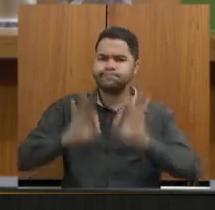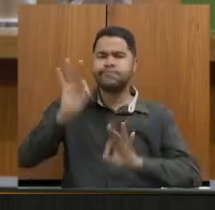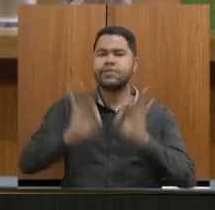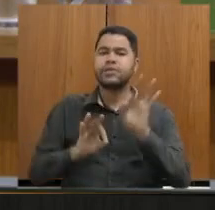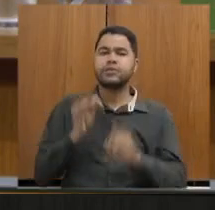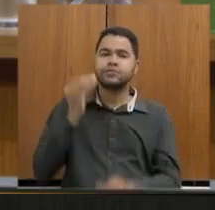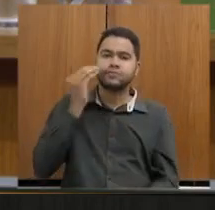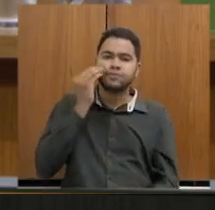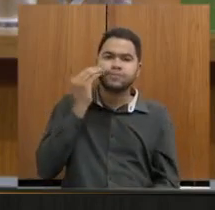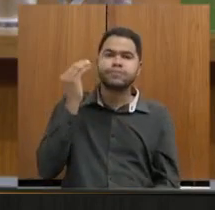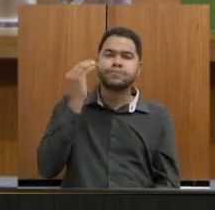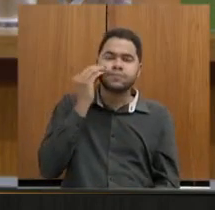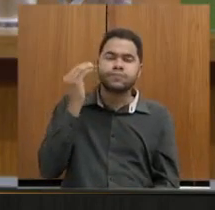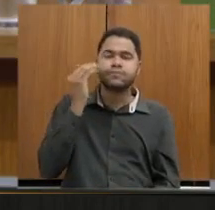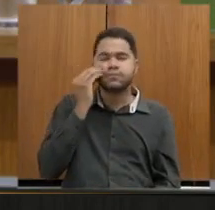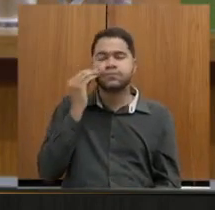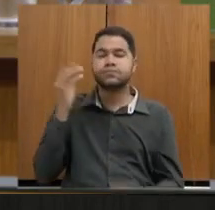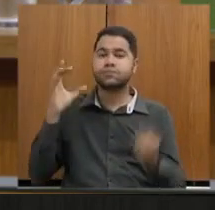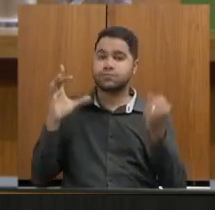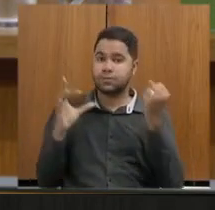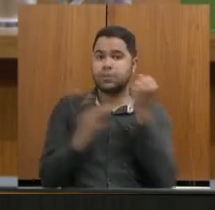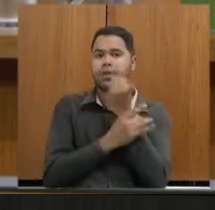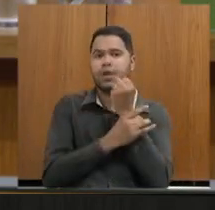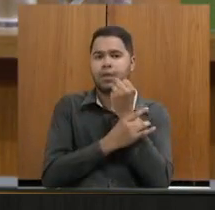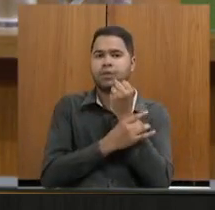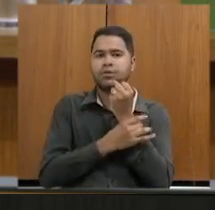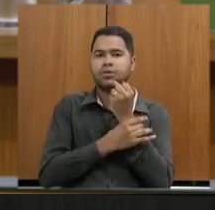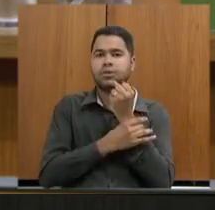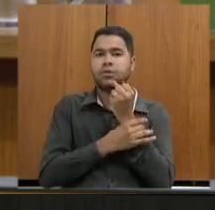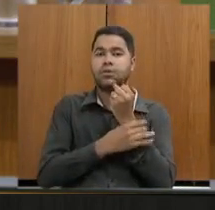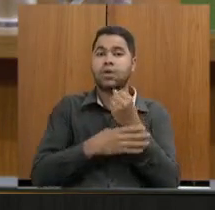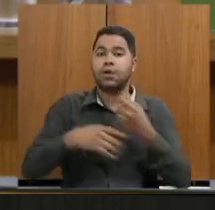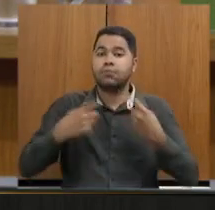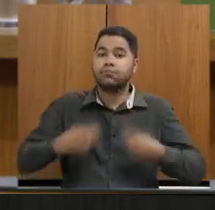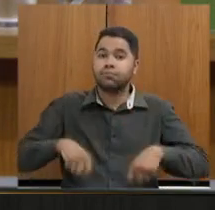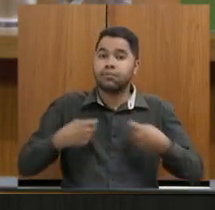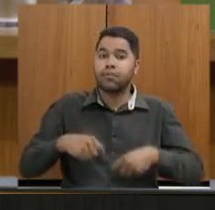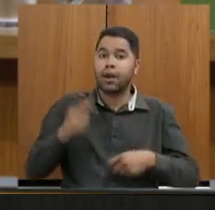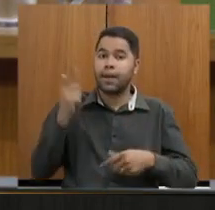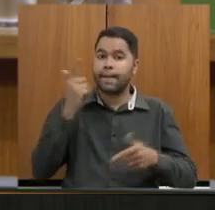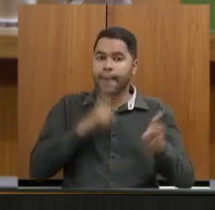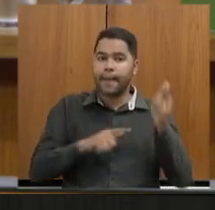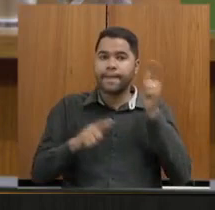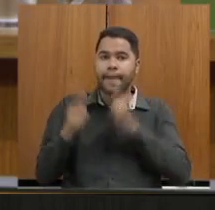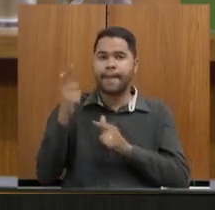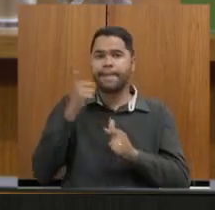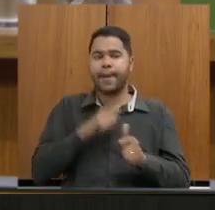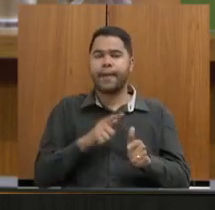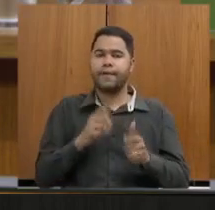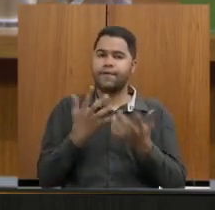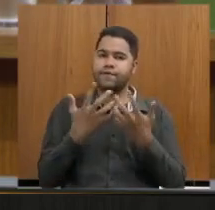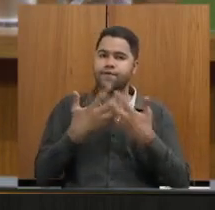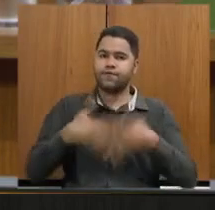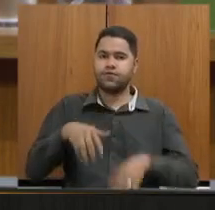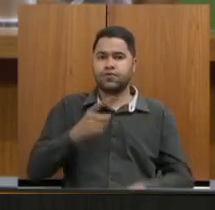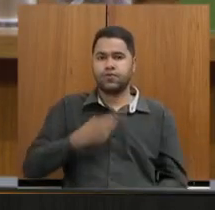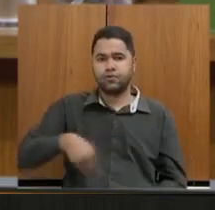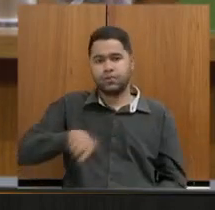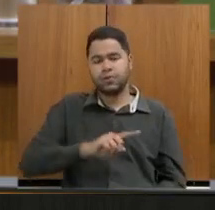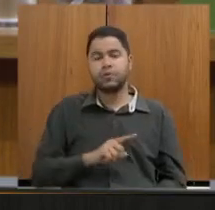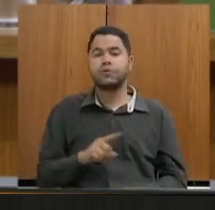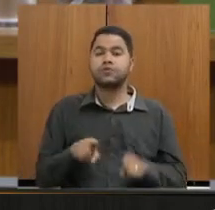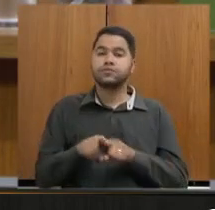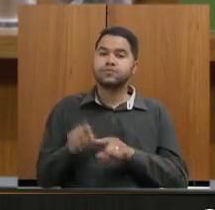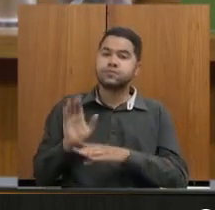buscar garantir Então esse efetivo necessário para o cumprimento das nossas funções né é